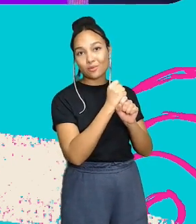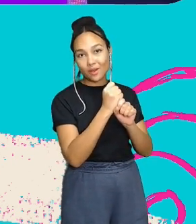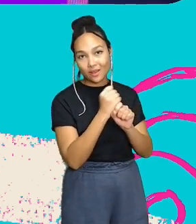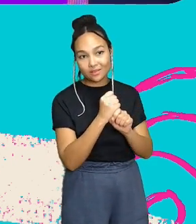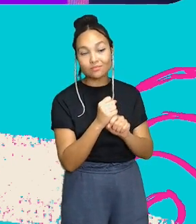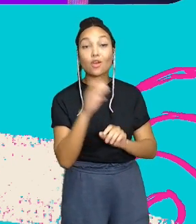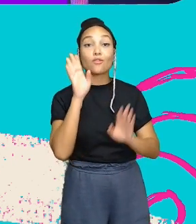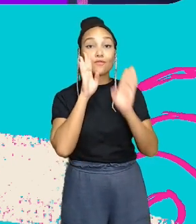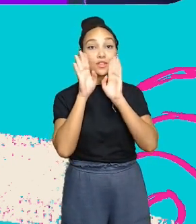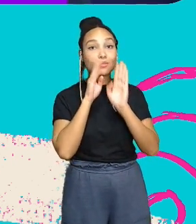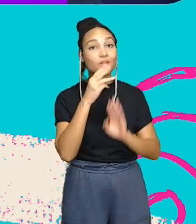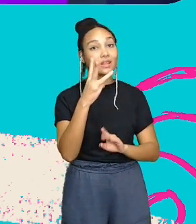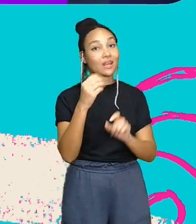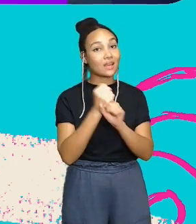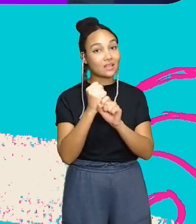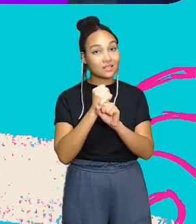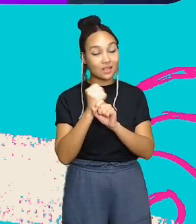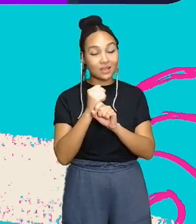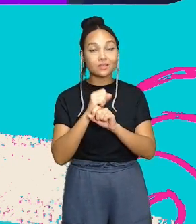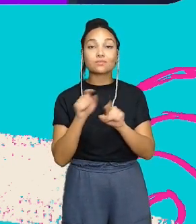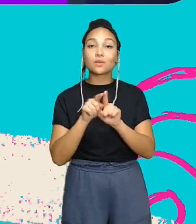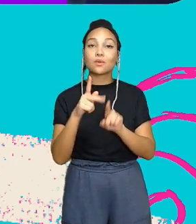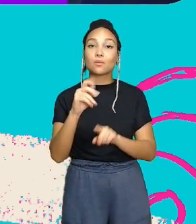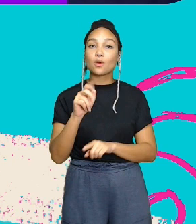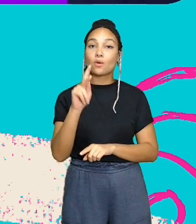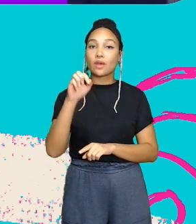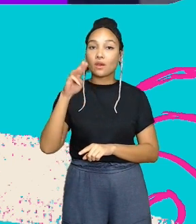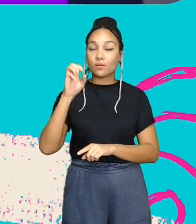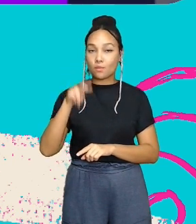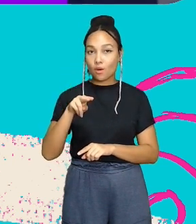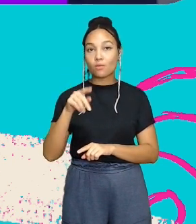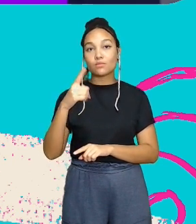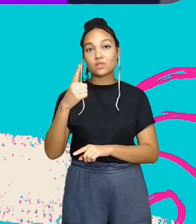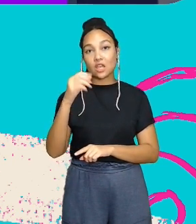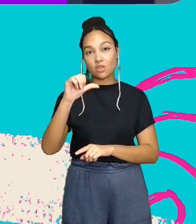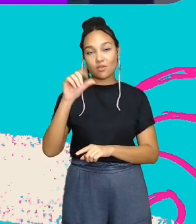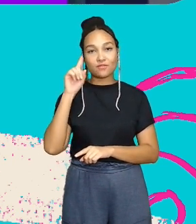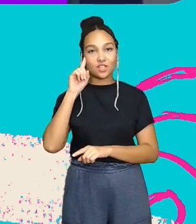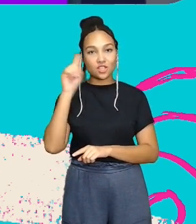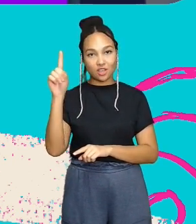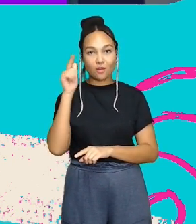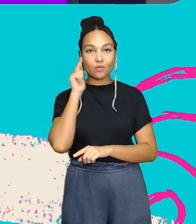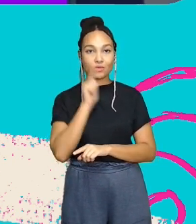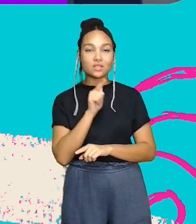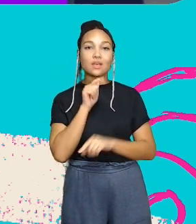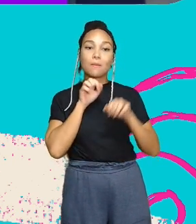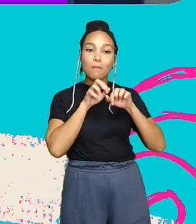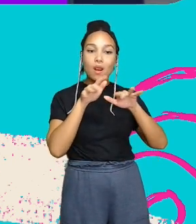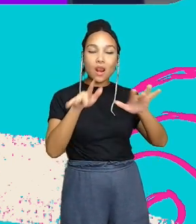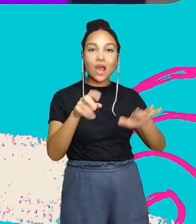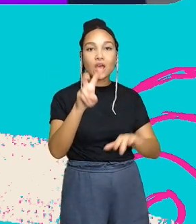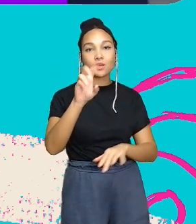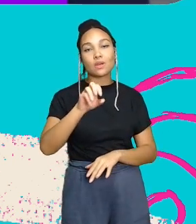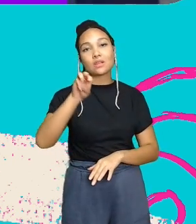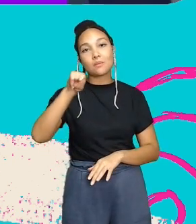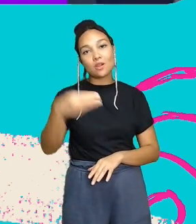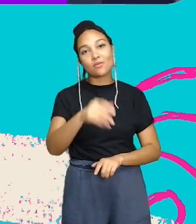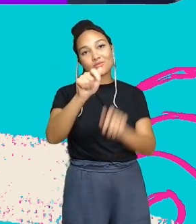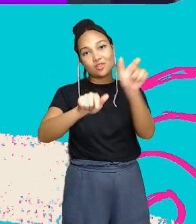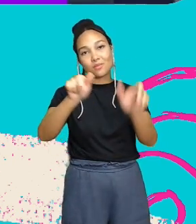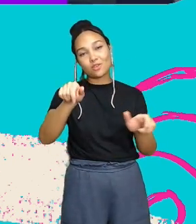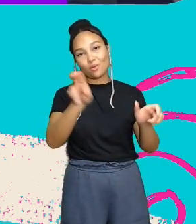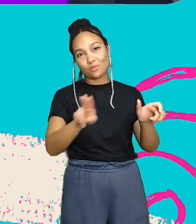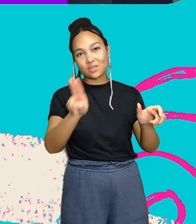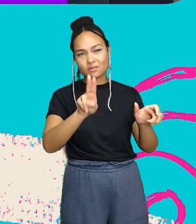Facebook 3 anos e o Pokémon GO demorou 19 dias para atingir 50 milhões de usuários. E a gente fala assim,